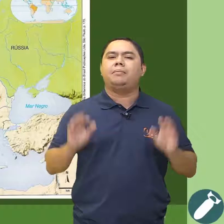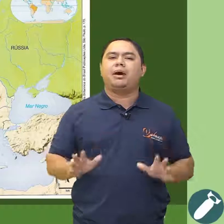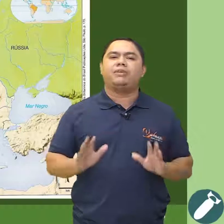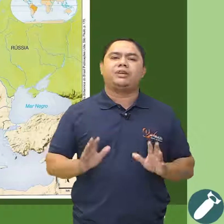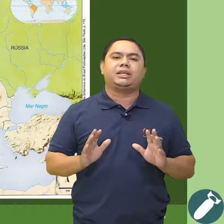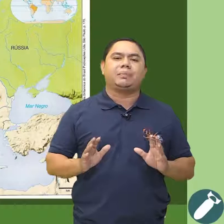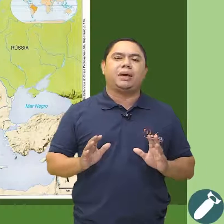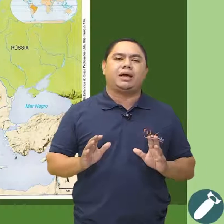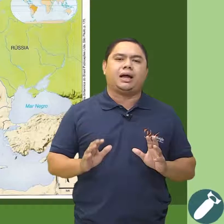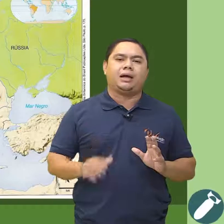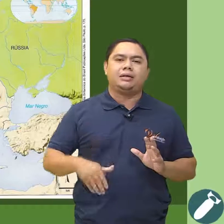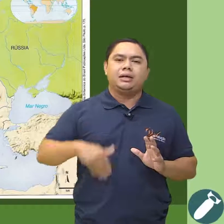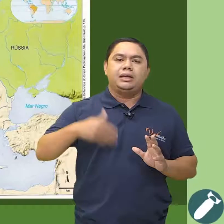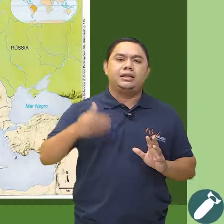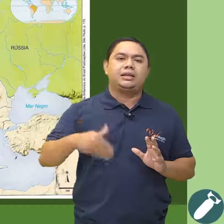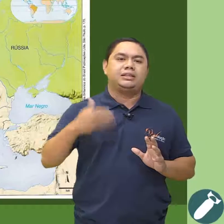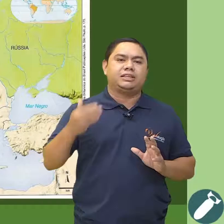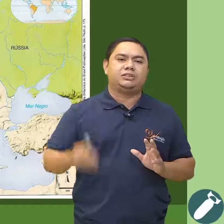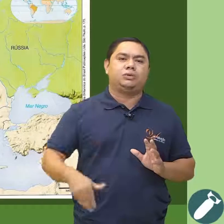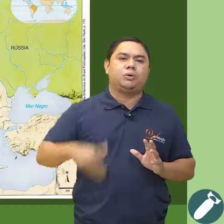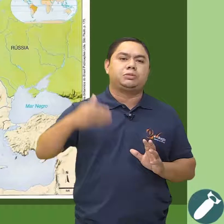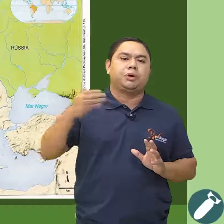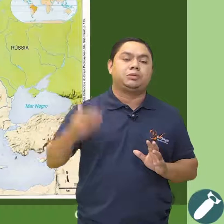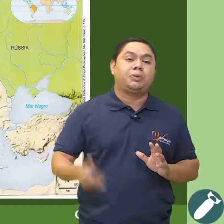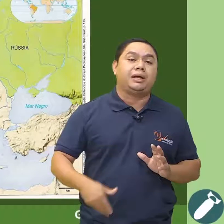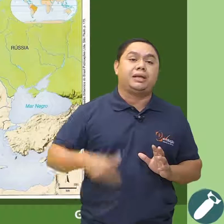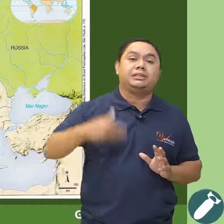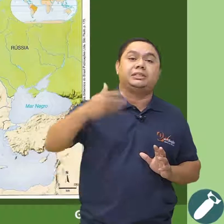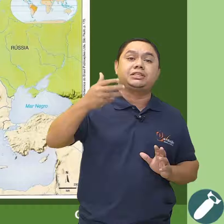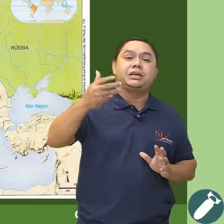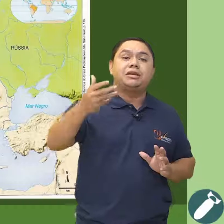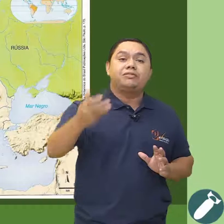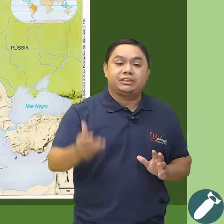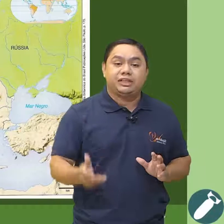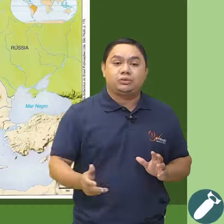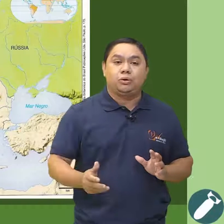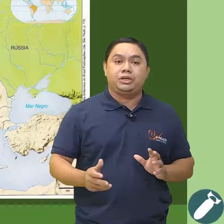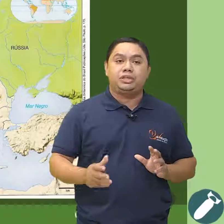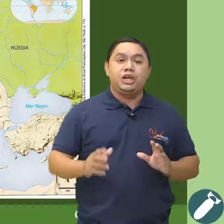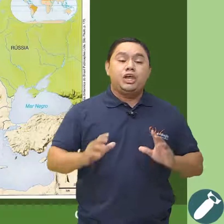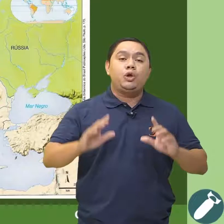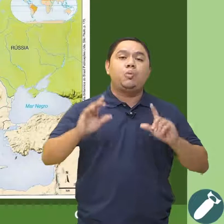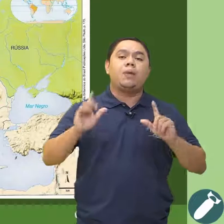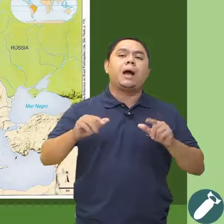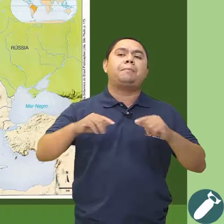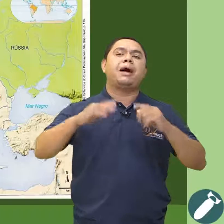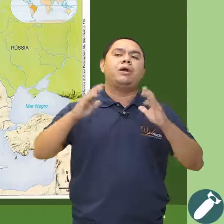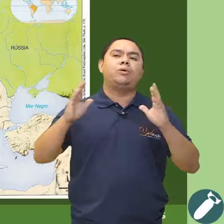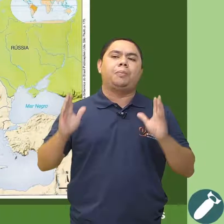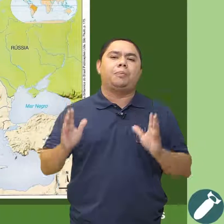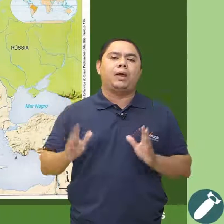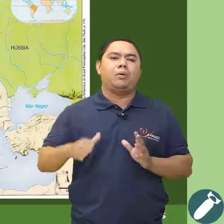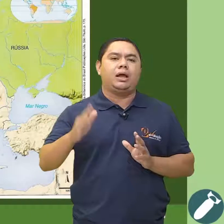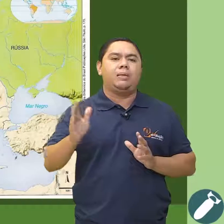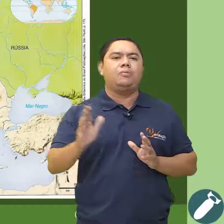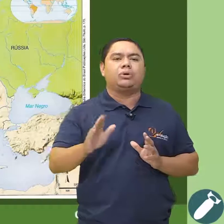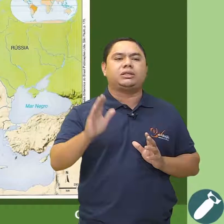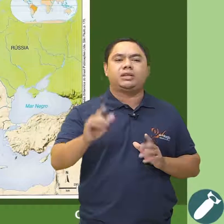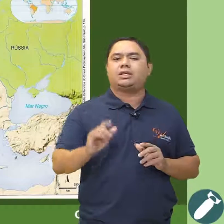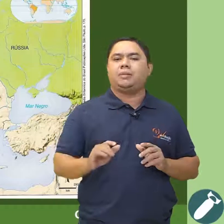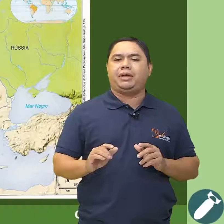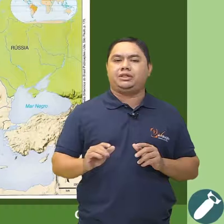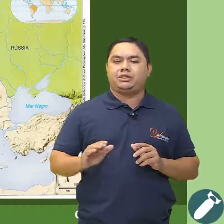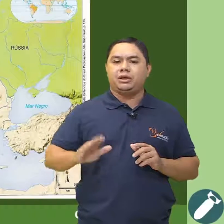a Alemanha vai ter que pagar indenizações para os países vencedores. E o mapa europeu, ele